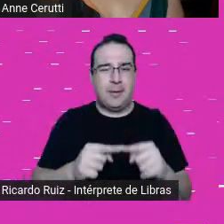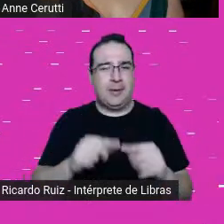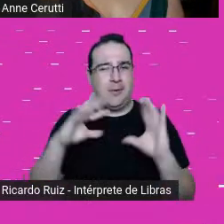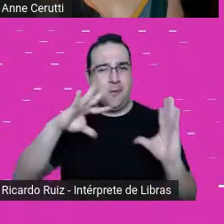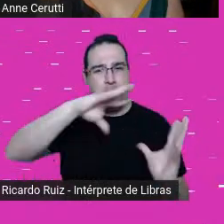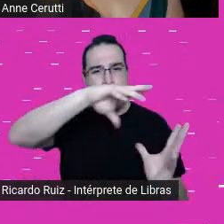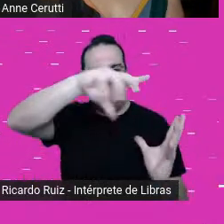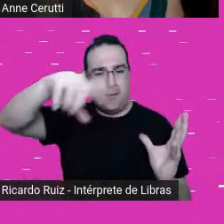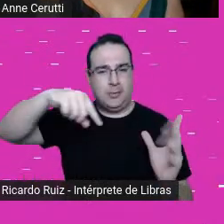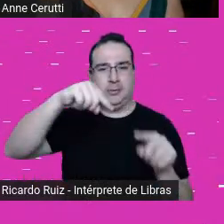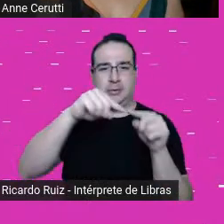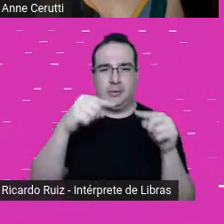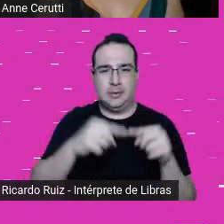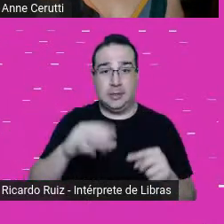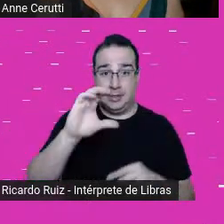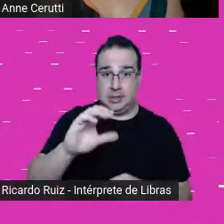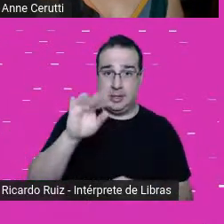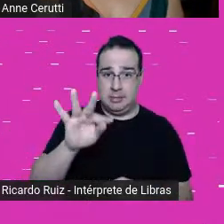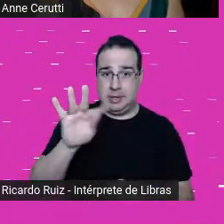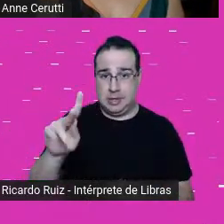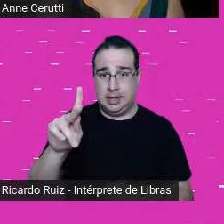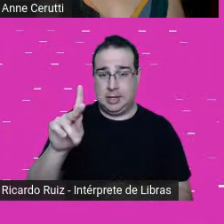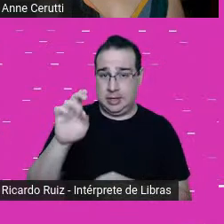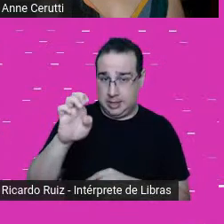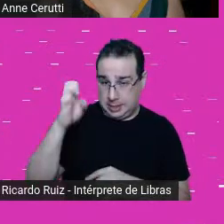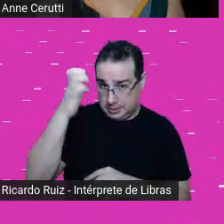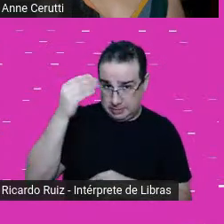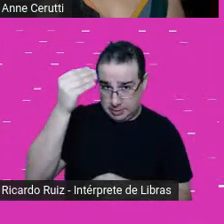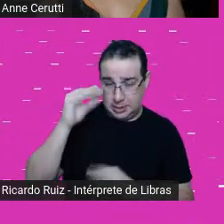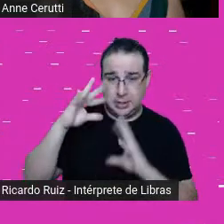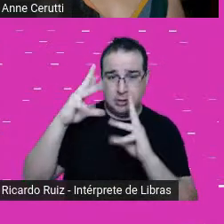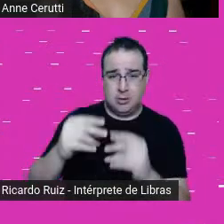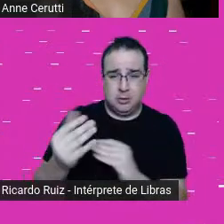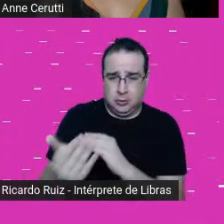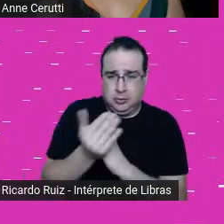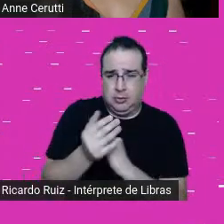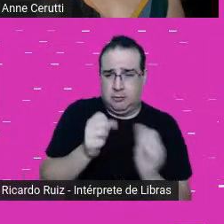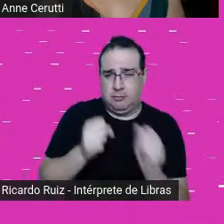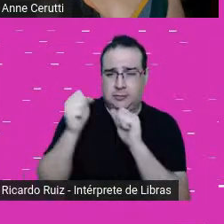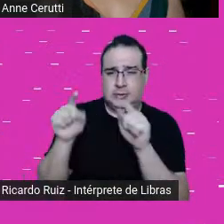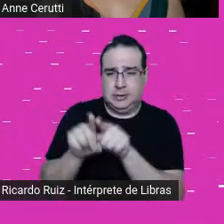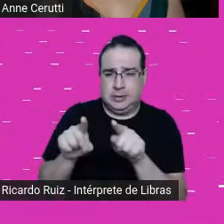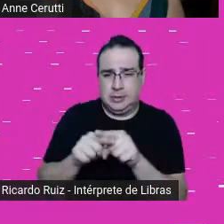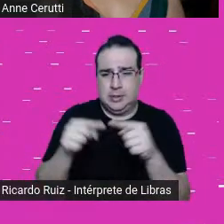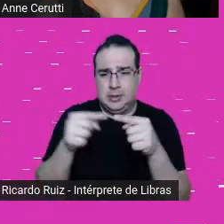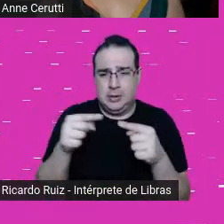essa experiência toda me deu muita força, assim,